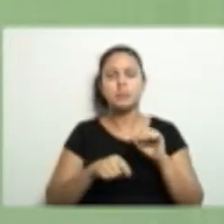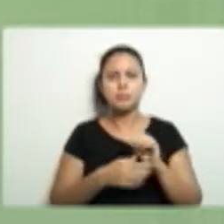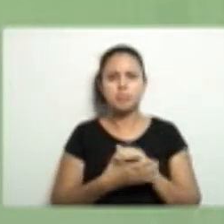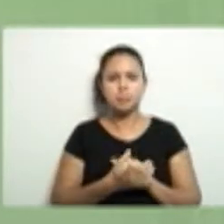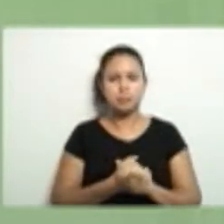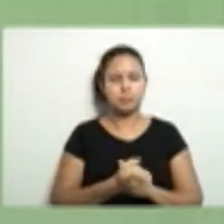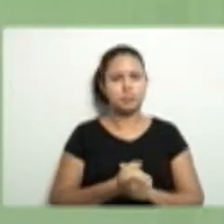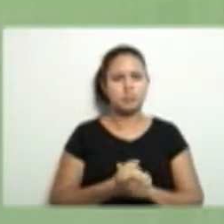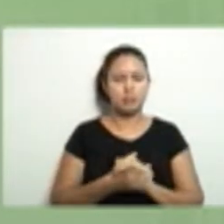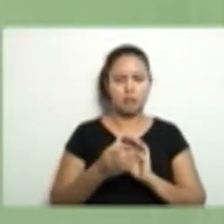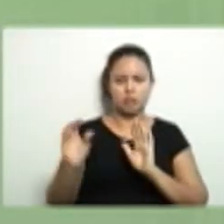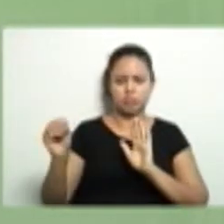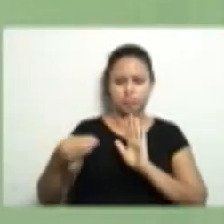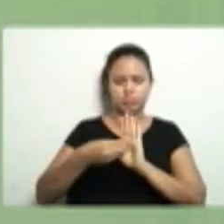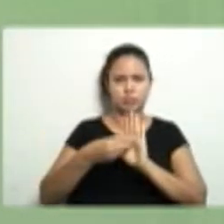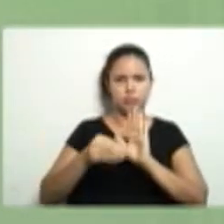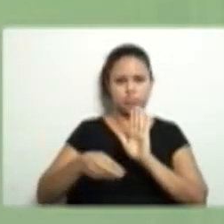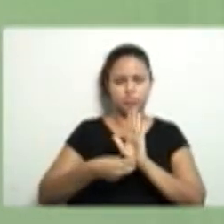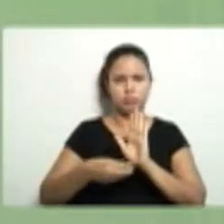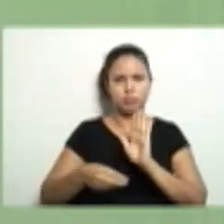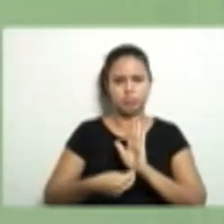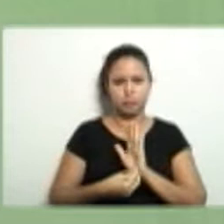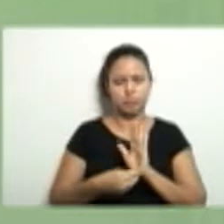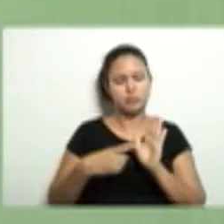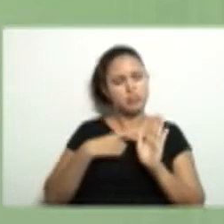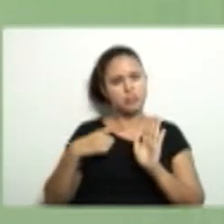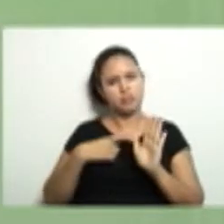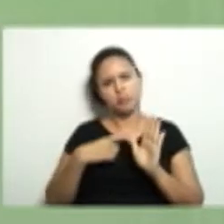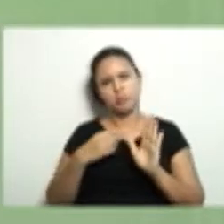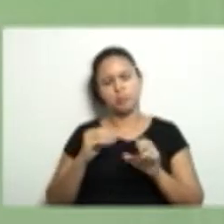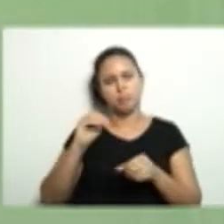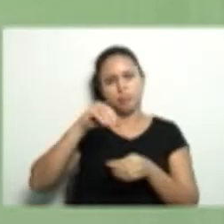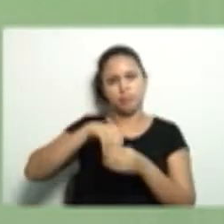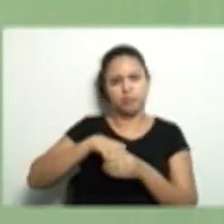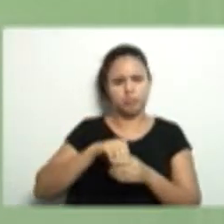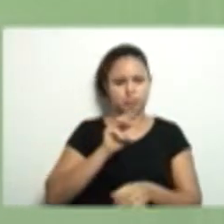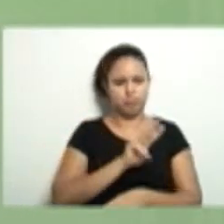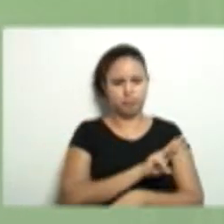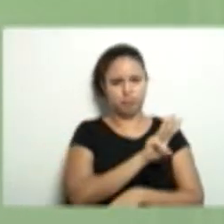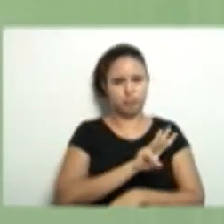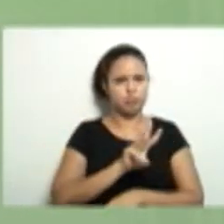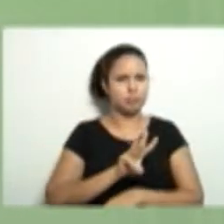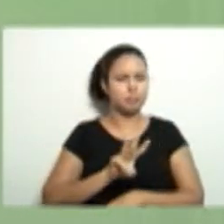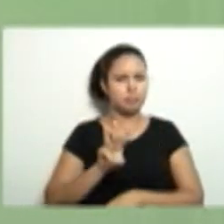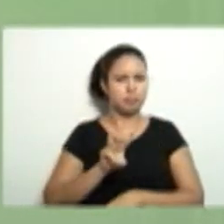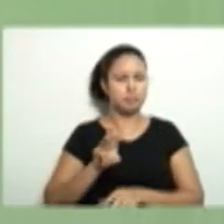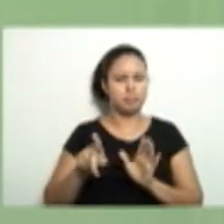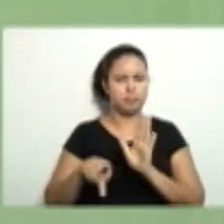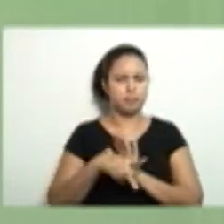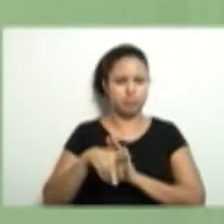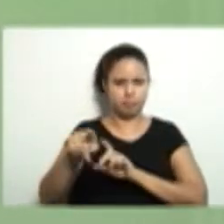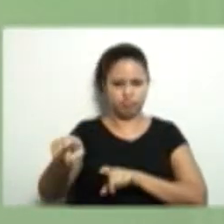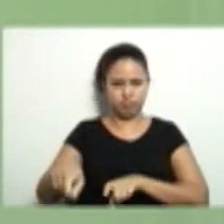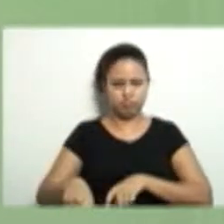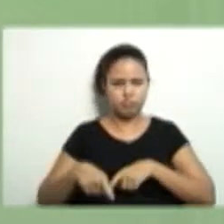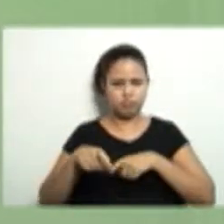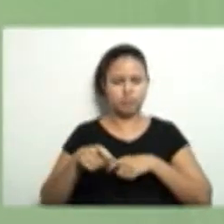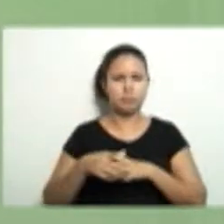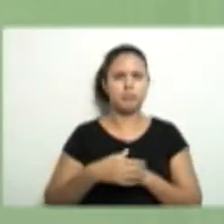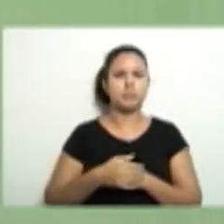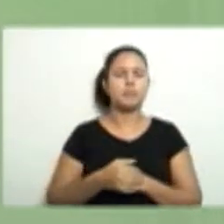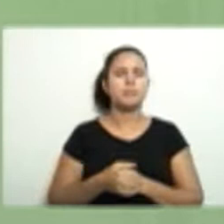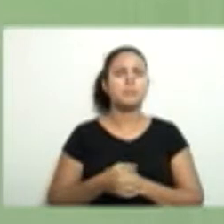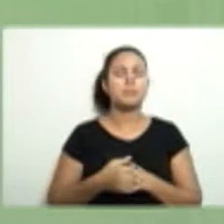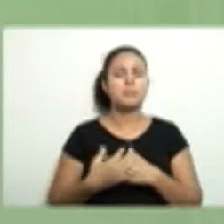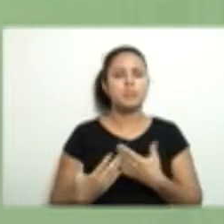esses dados a gente pode encontrar no site do Ministério da Agricultura. E a ideia aqui é elaborar uma política pública